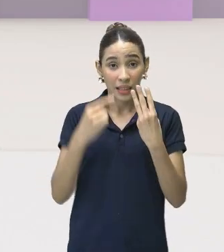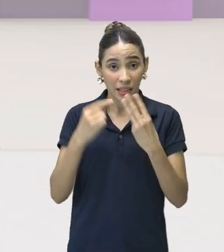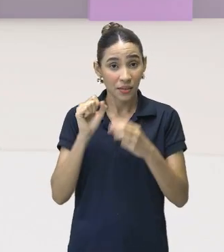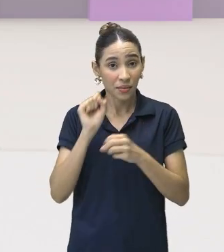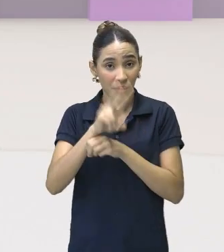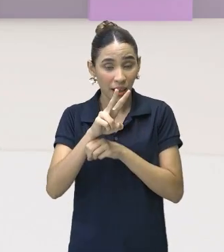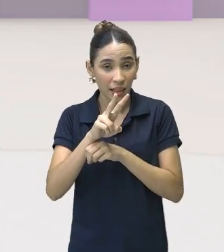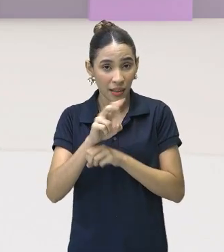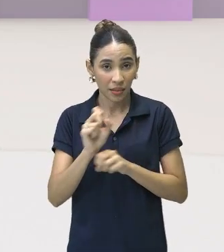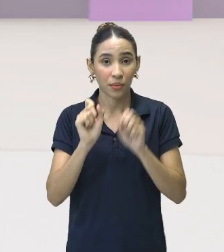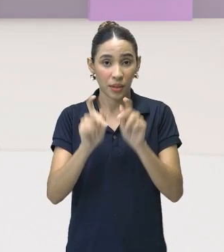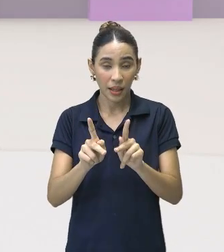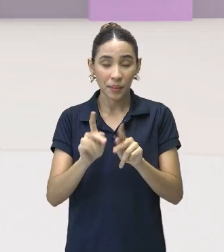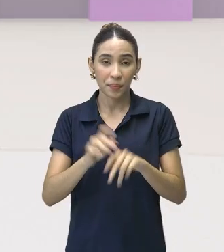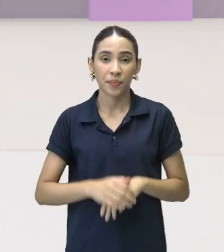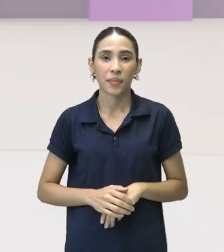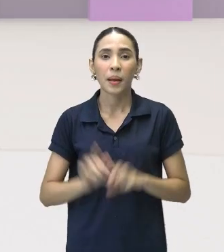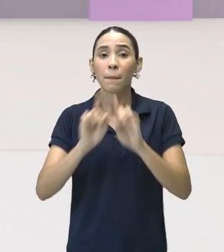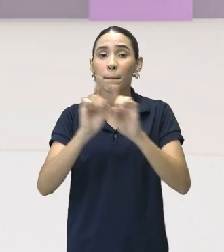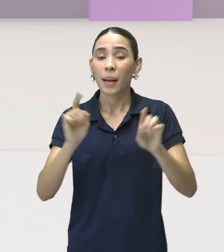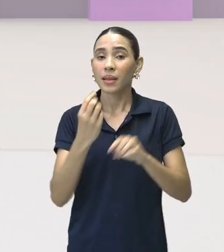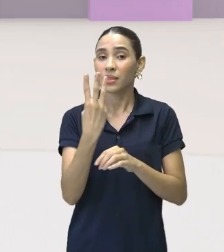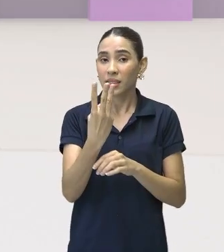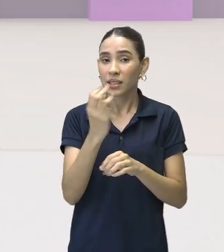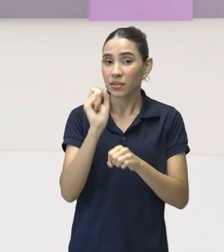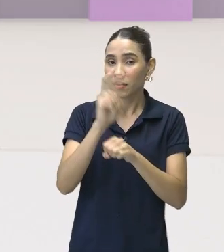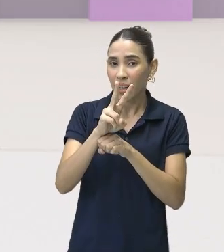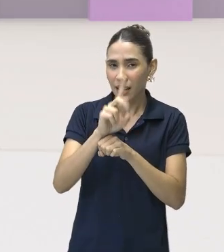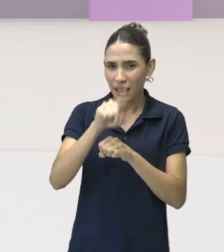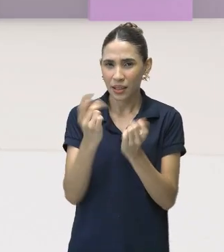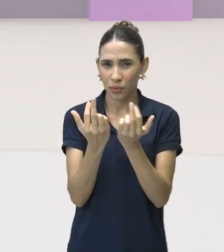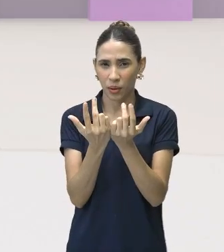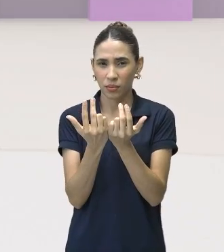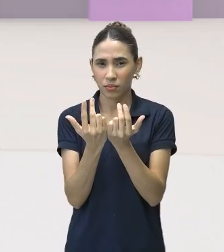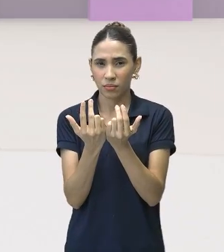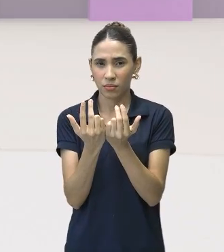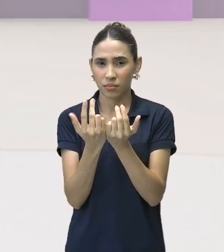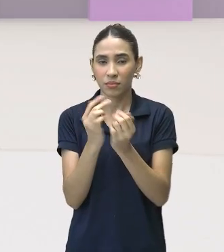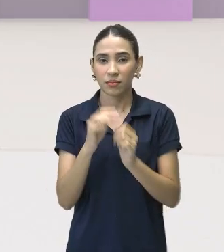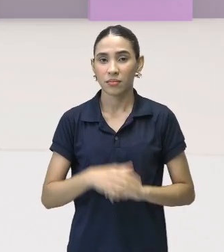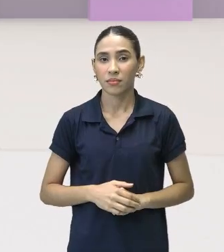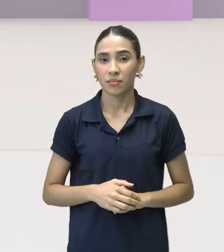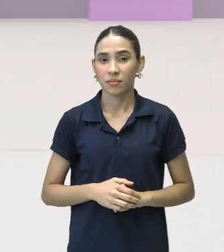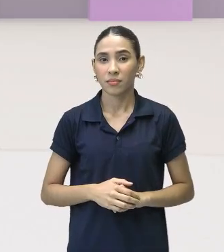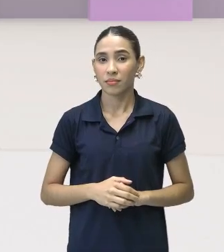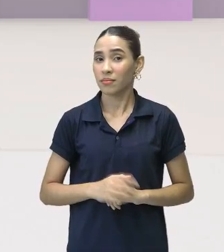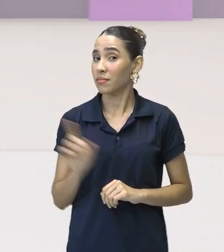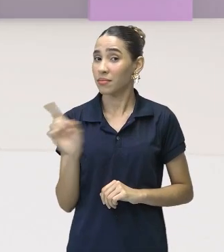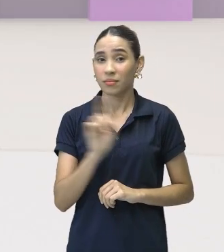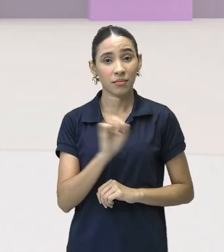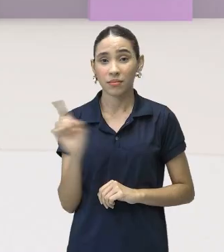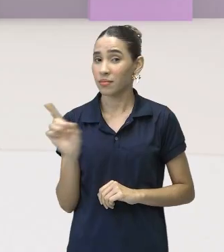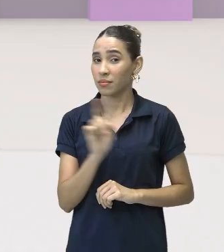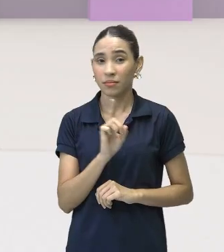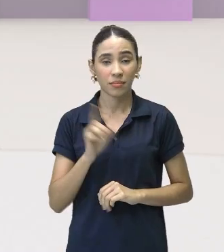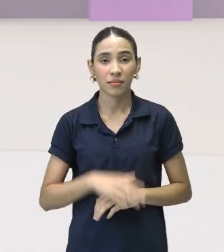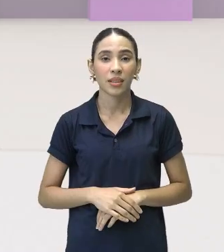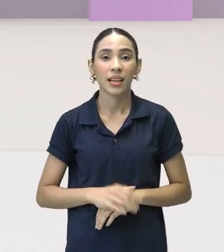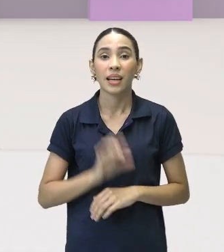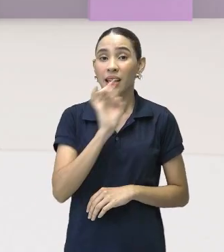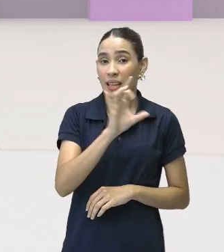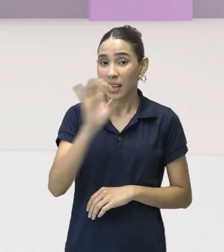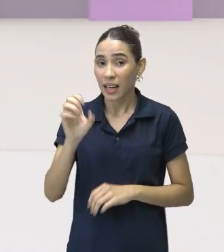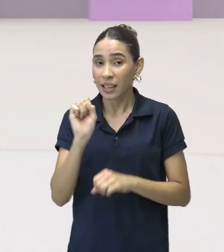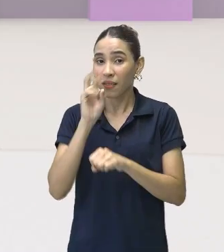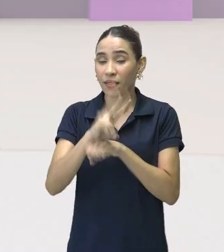vagas, ok? Só que as 3 vagas são iguais? Não, né? Cada